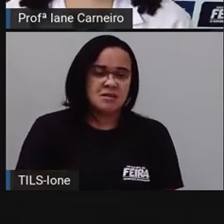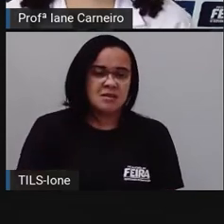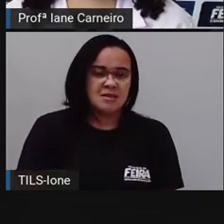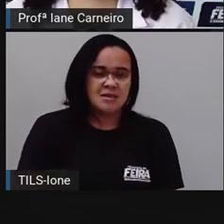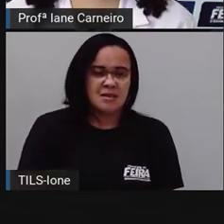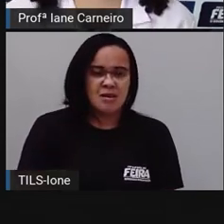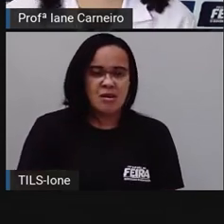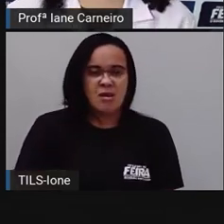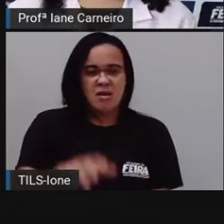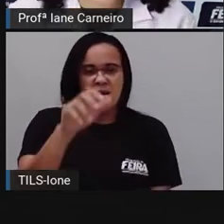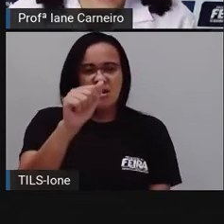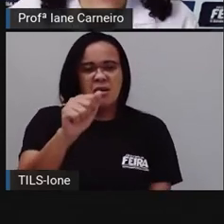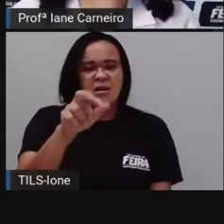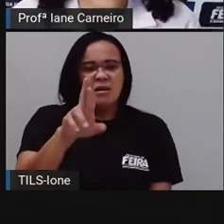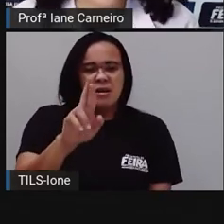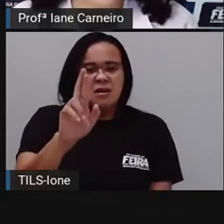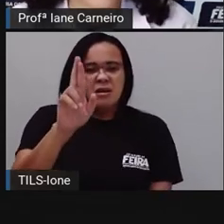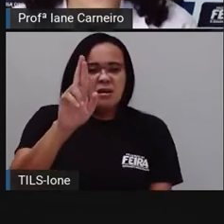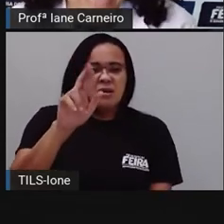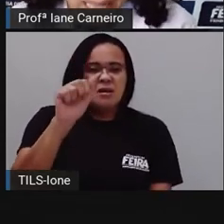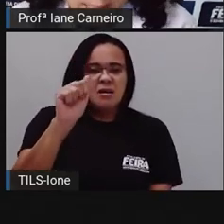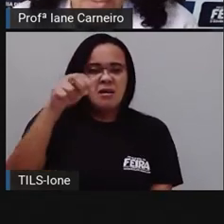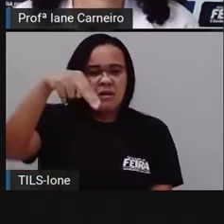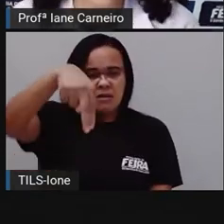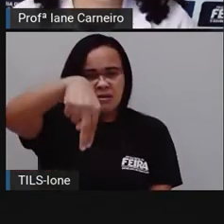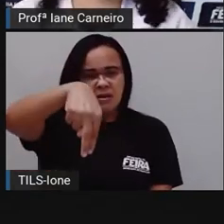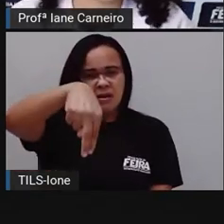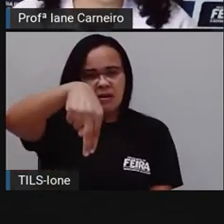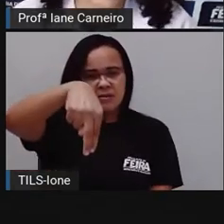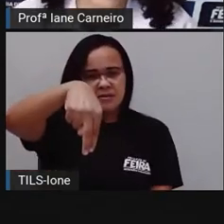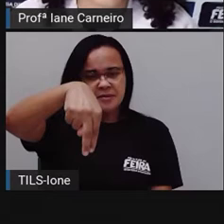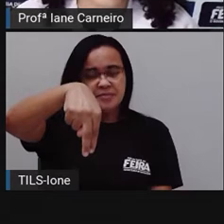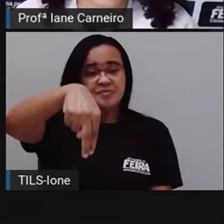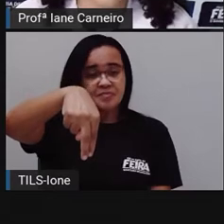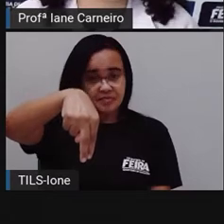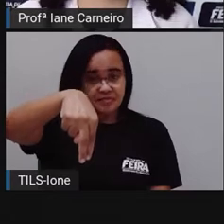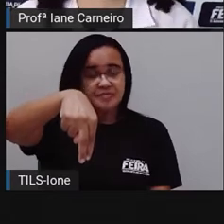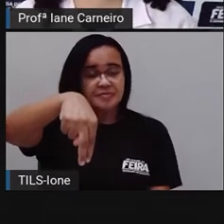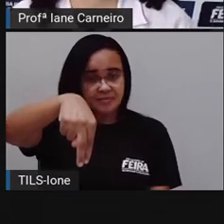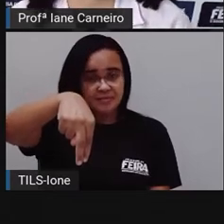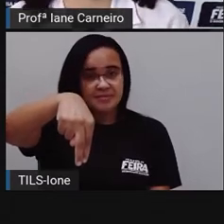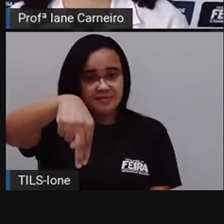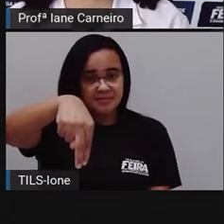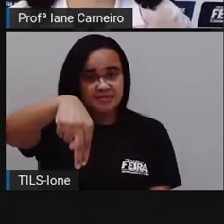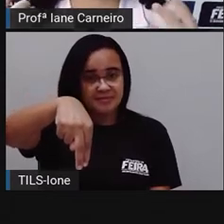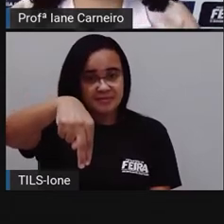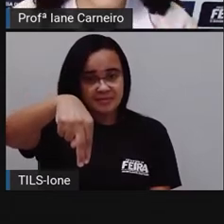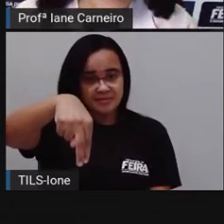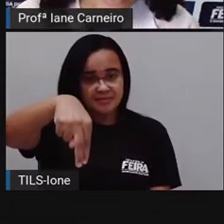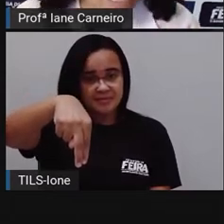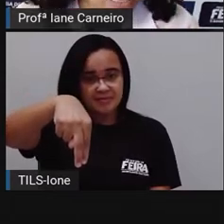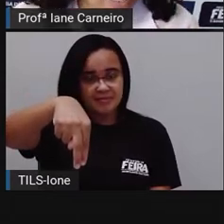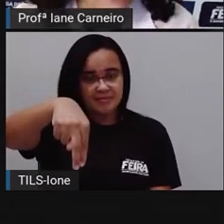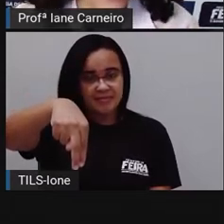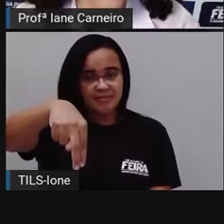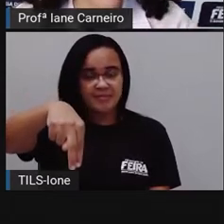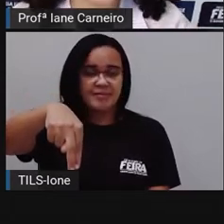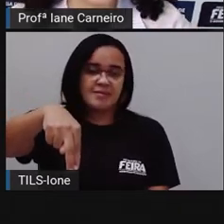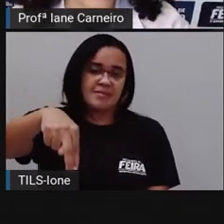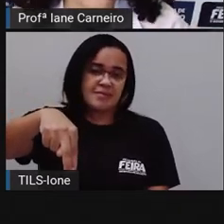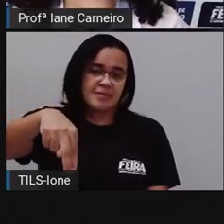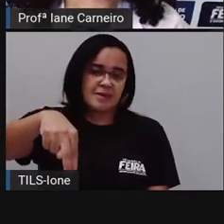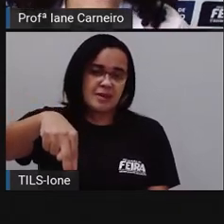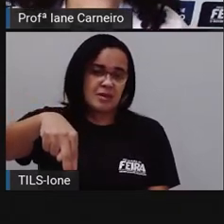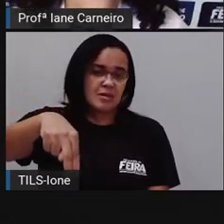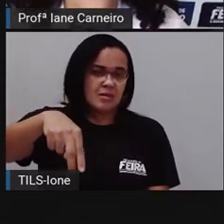Então, aranha. Como é que você vê o nhá? Já coloquei o ne aqui, né? Para fazer o nhá, eu só coloco